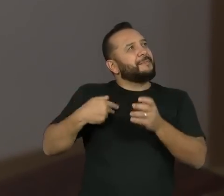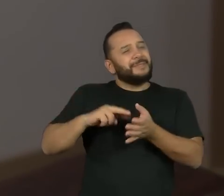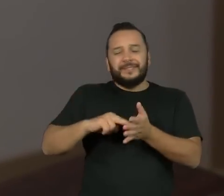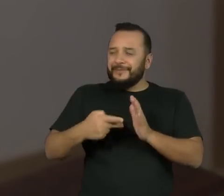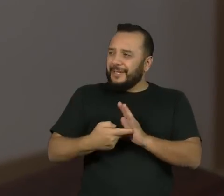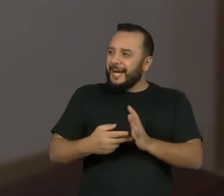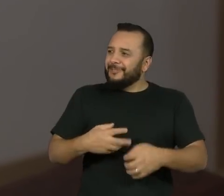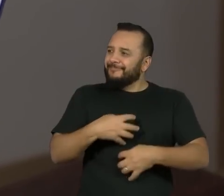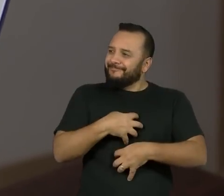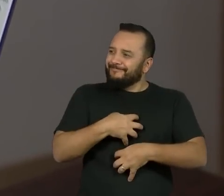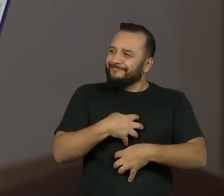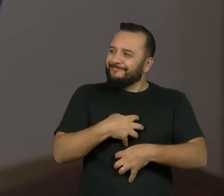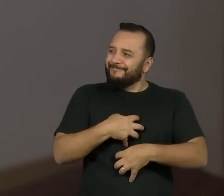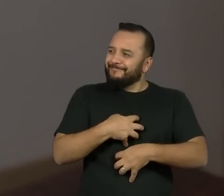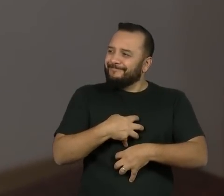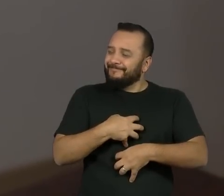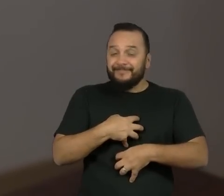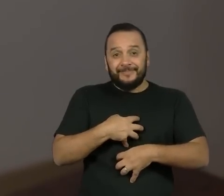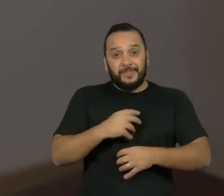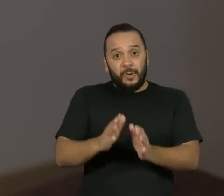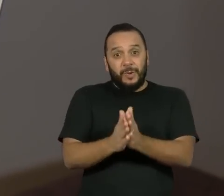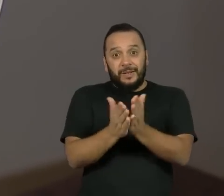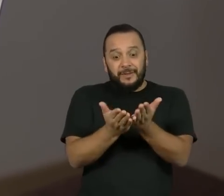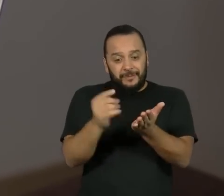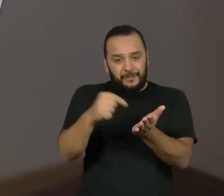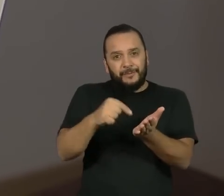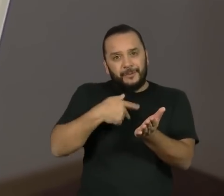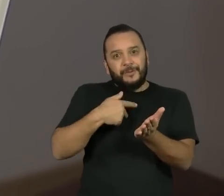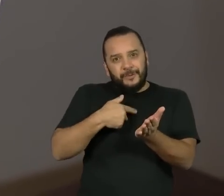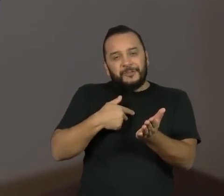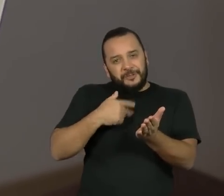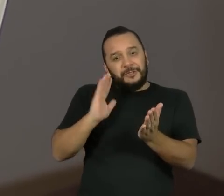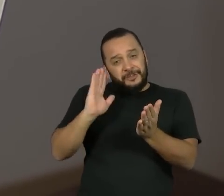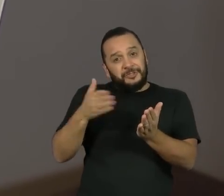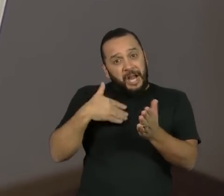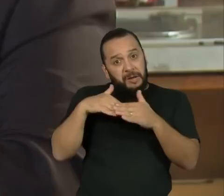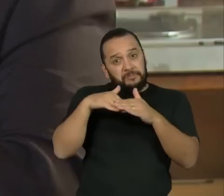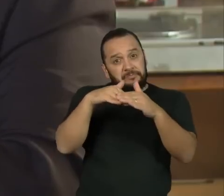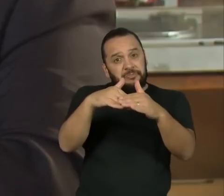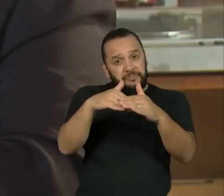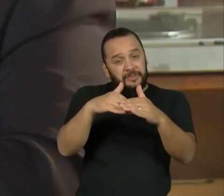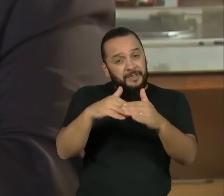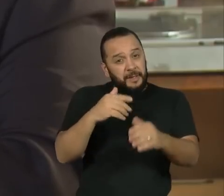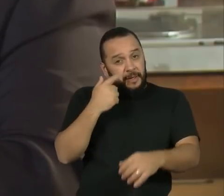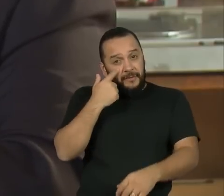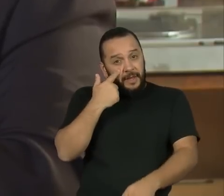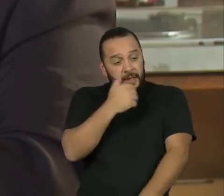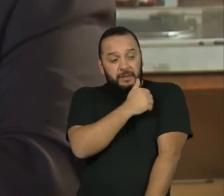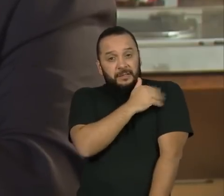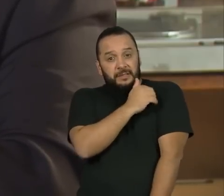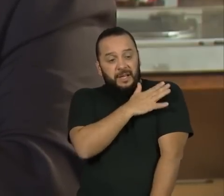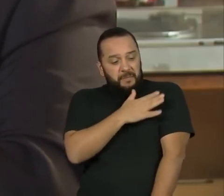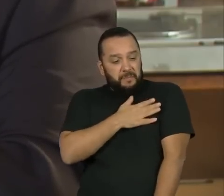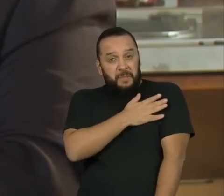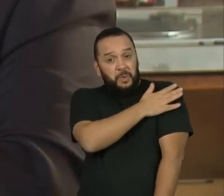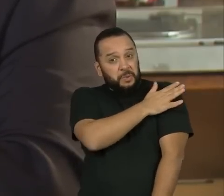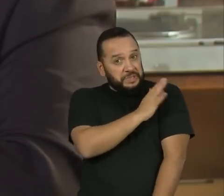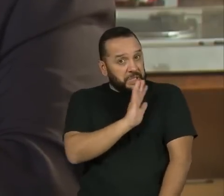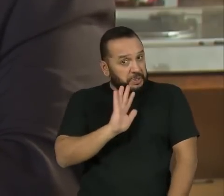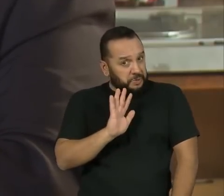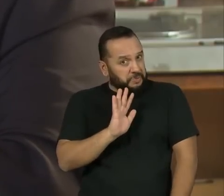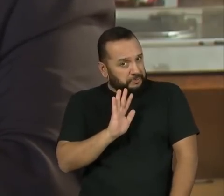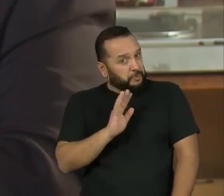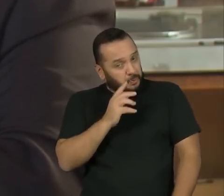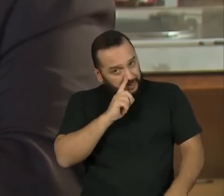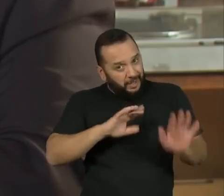A publicação convida a rever preconceitos. Numa sociedade que elege como critério